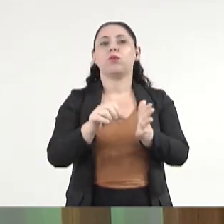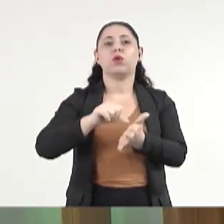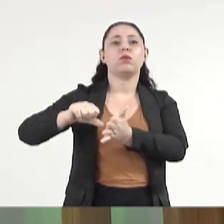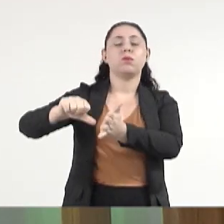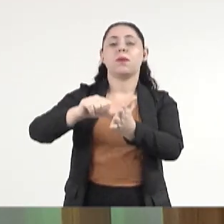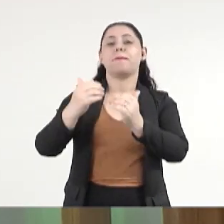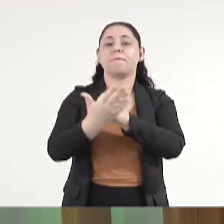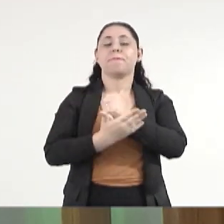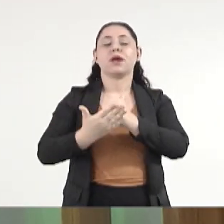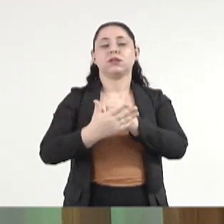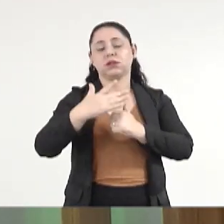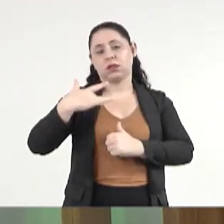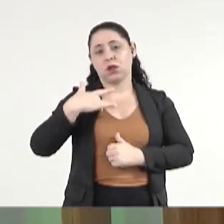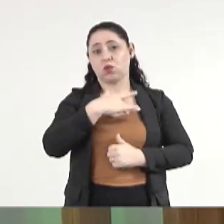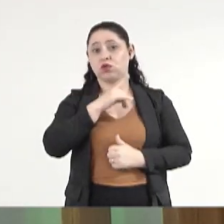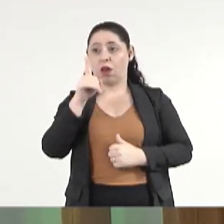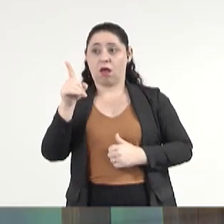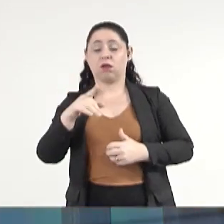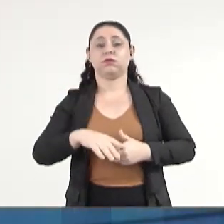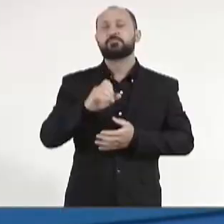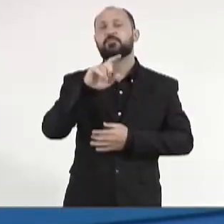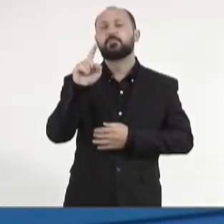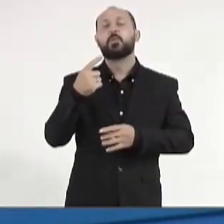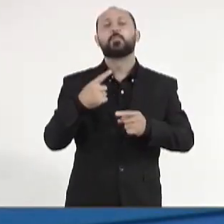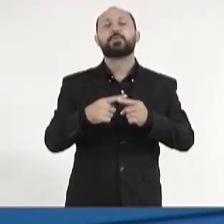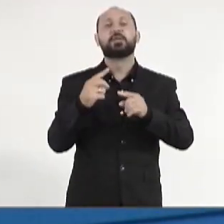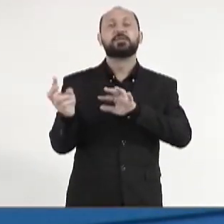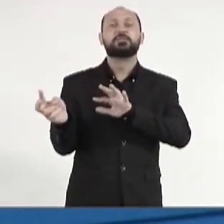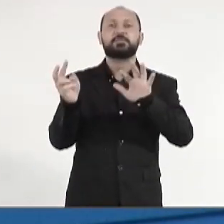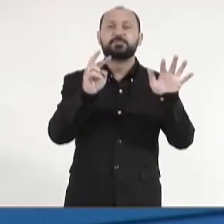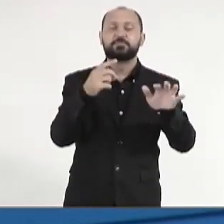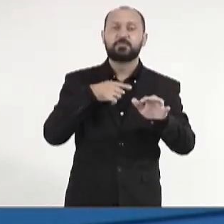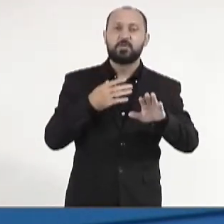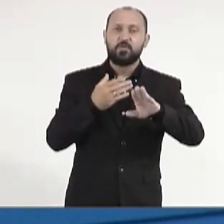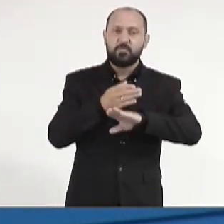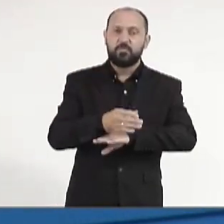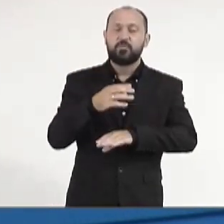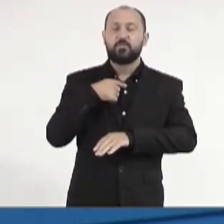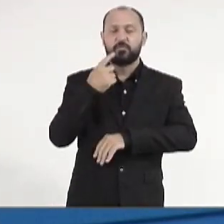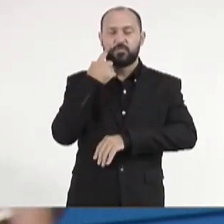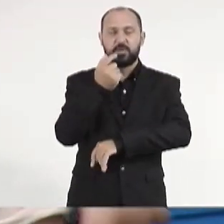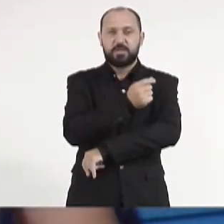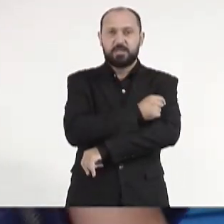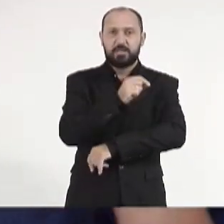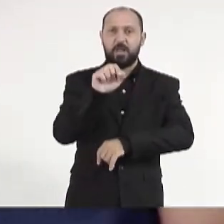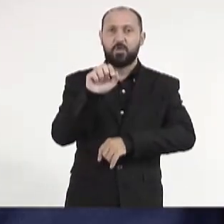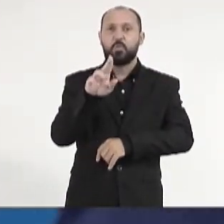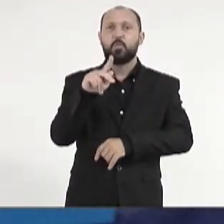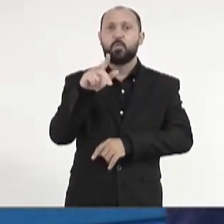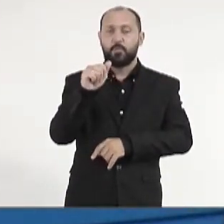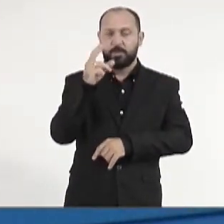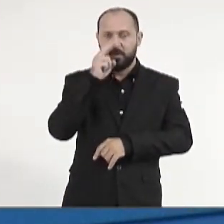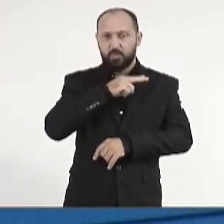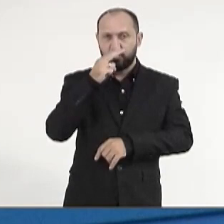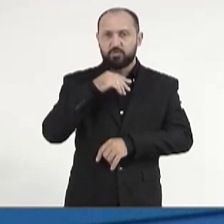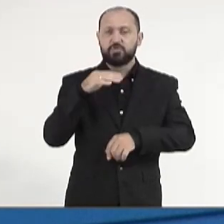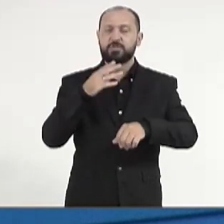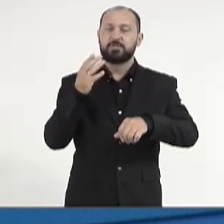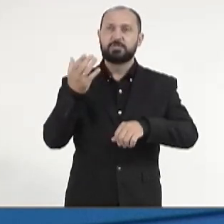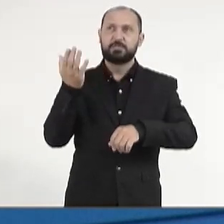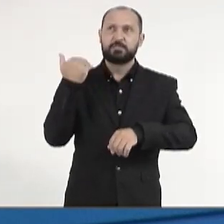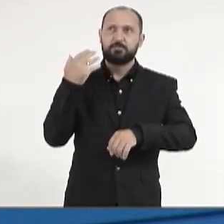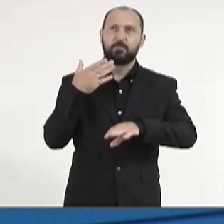das unidades básicas de saúde por lá. Na semana passada eu estive na UPA lá em Dourados, e conversando